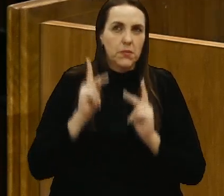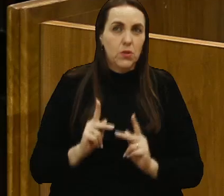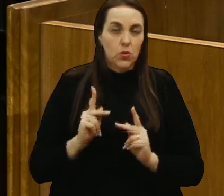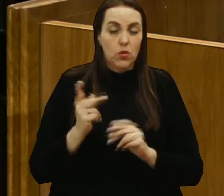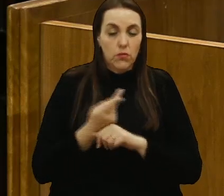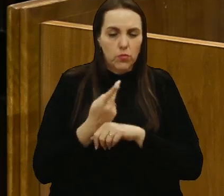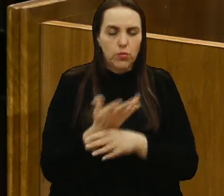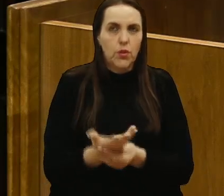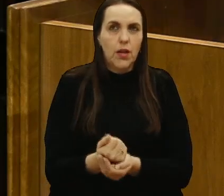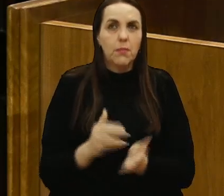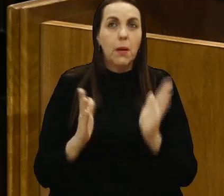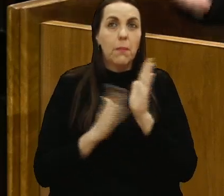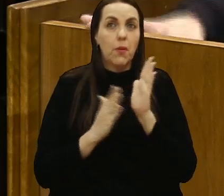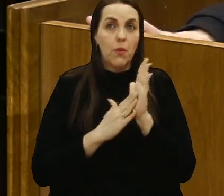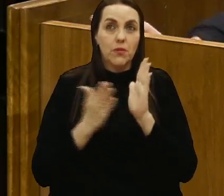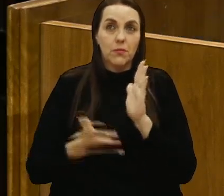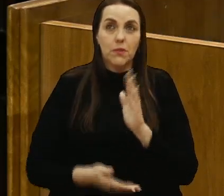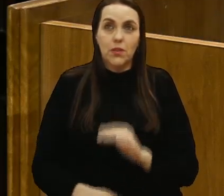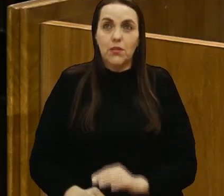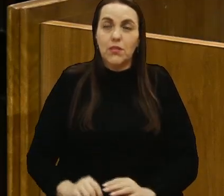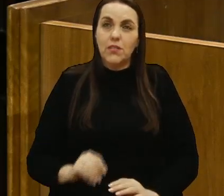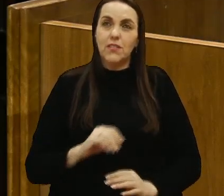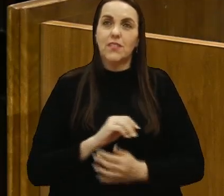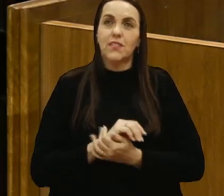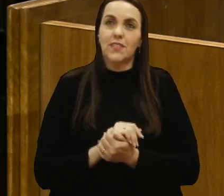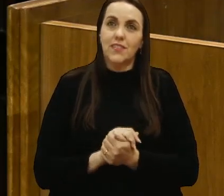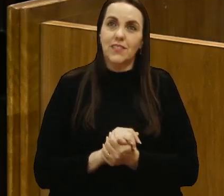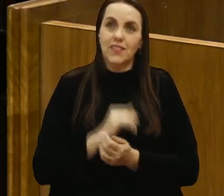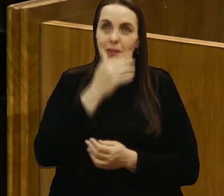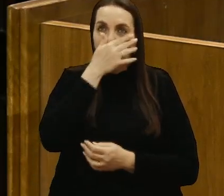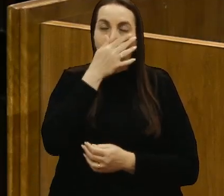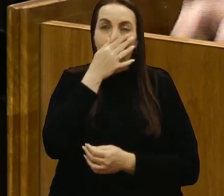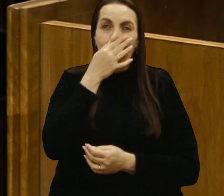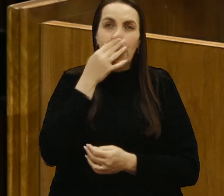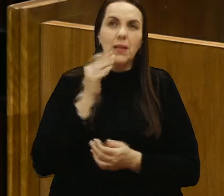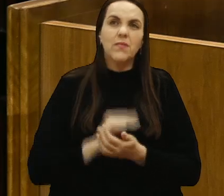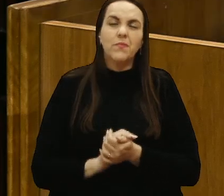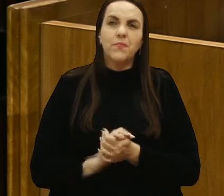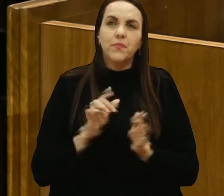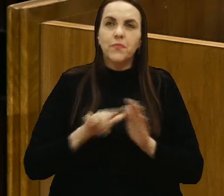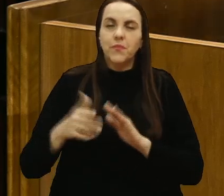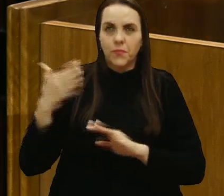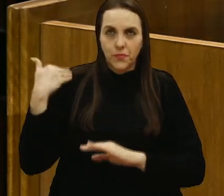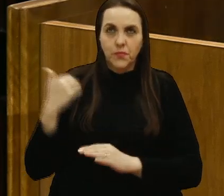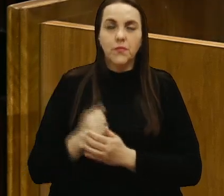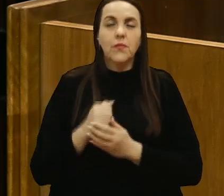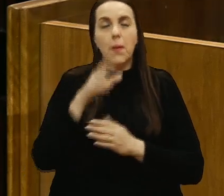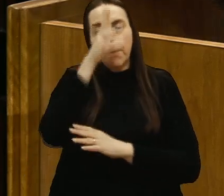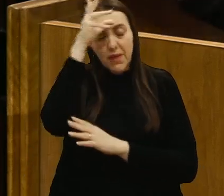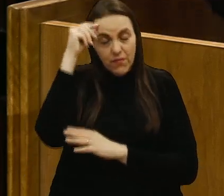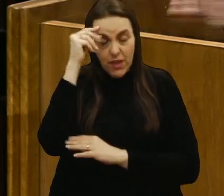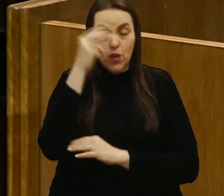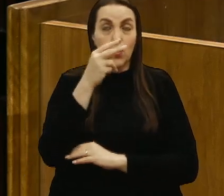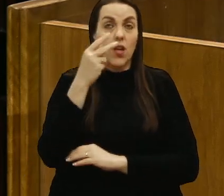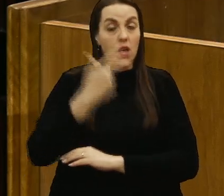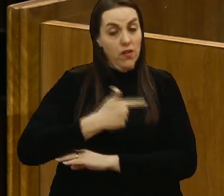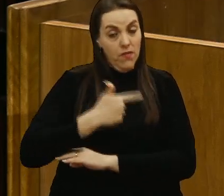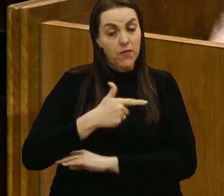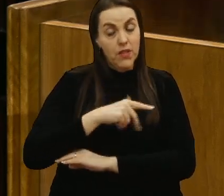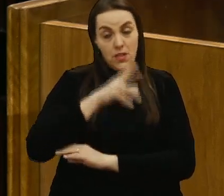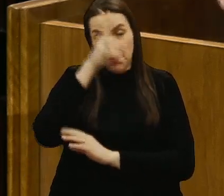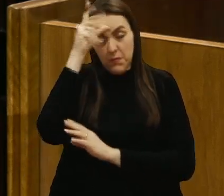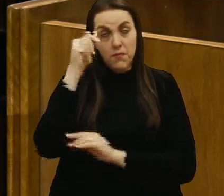propor aqui, o vereador Edson até conversou comigo semana passada, que o prefeito e o vice têm que receber a